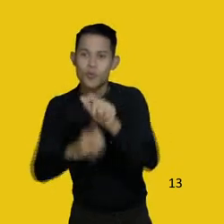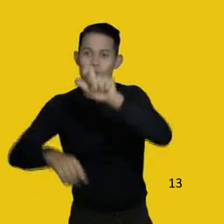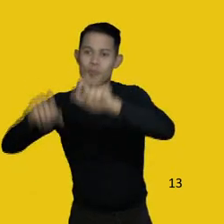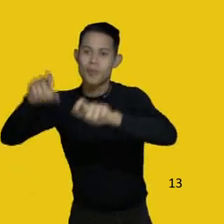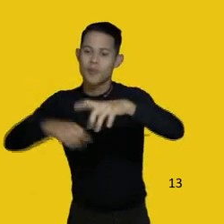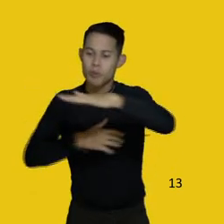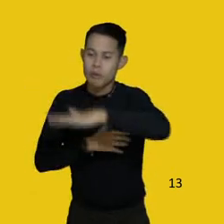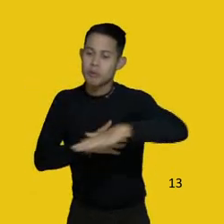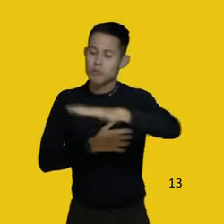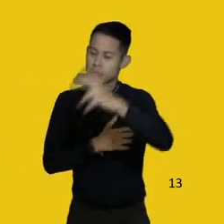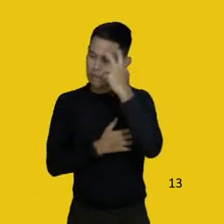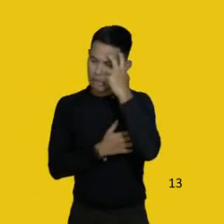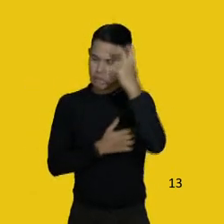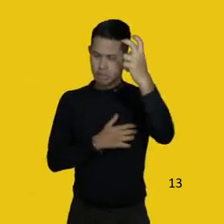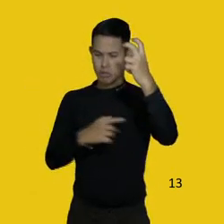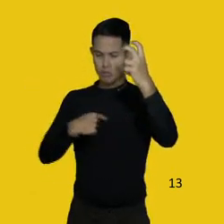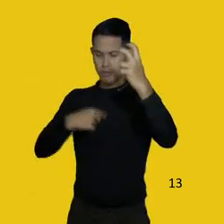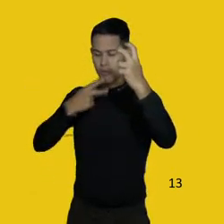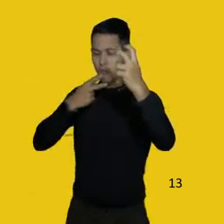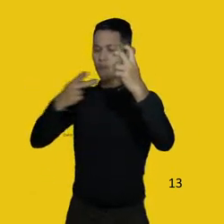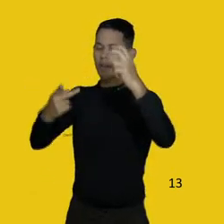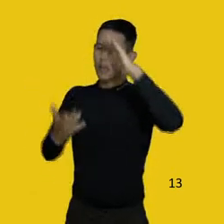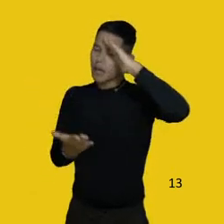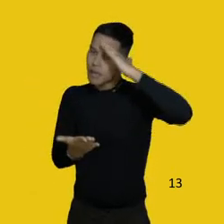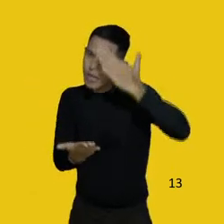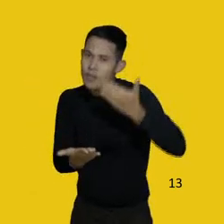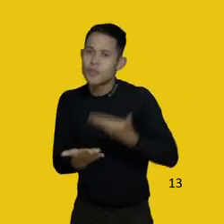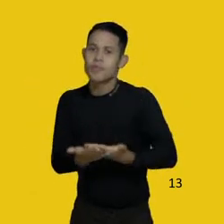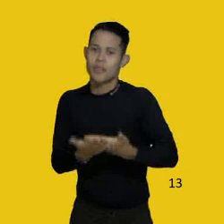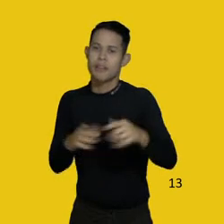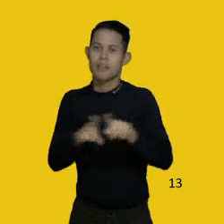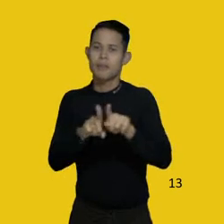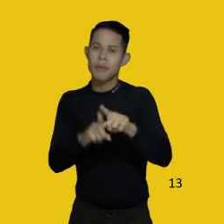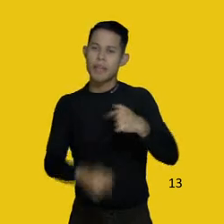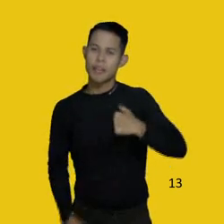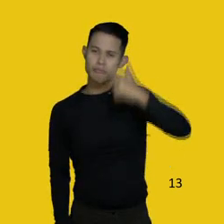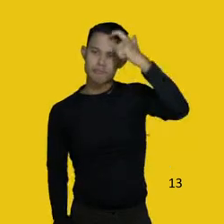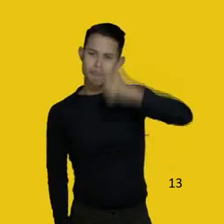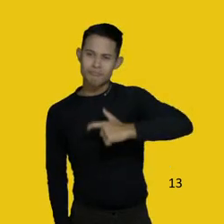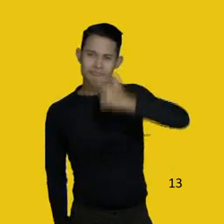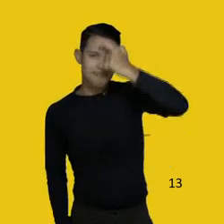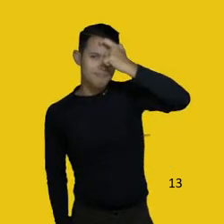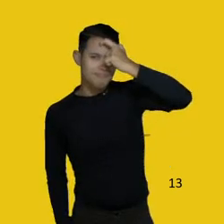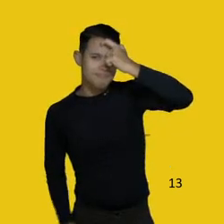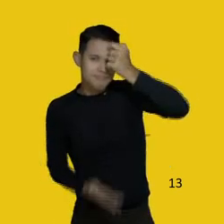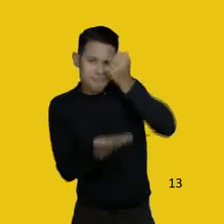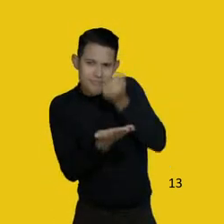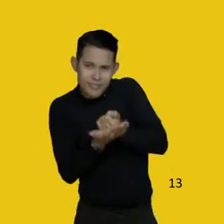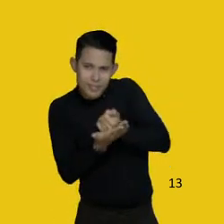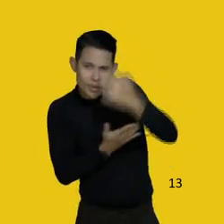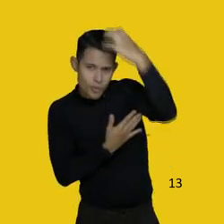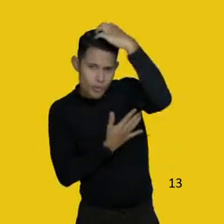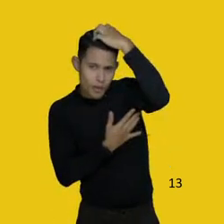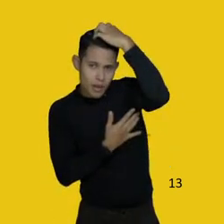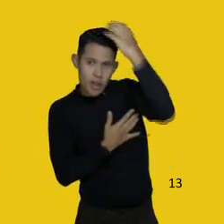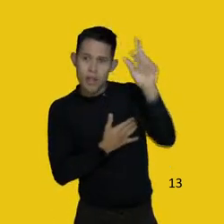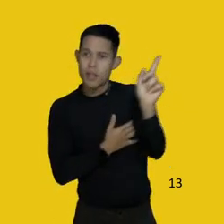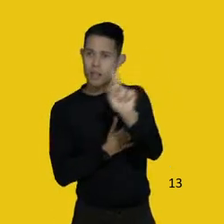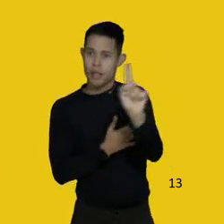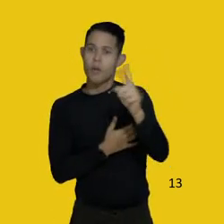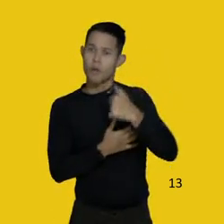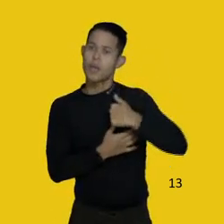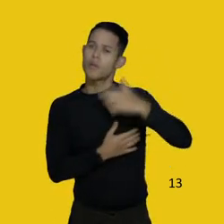eu sou inteligente acreditar não me culpar pensando que na verdade achar que sei na verdade atuar